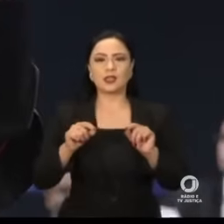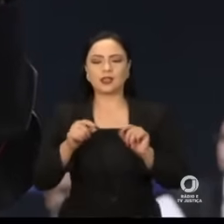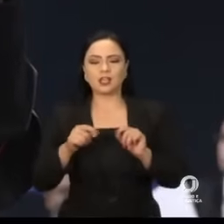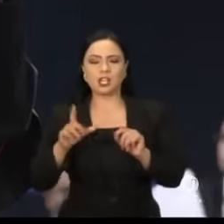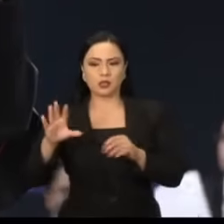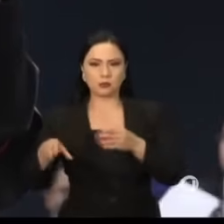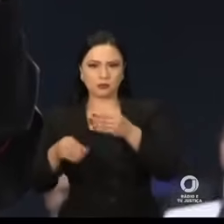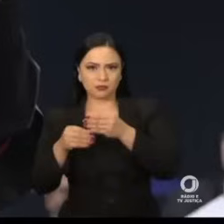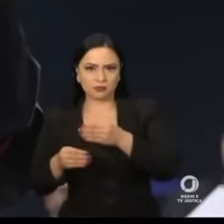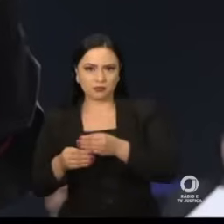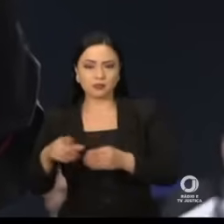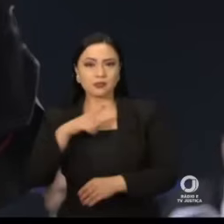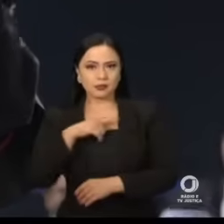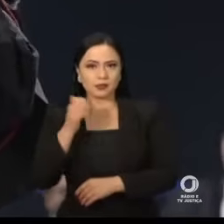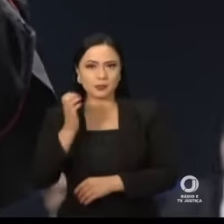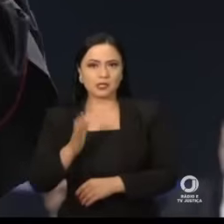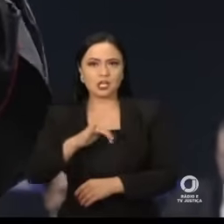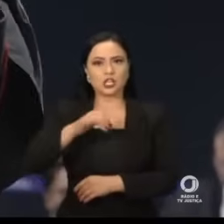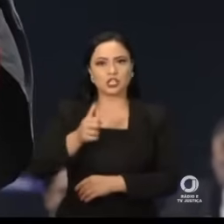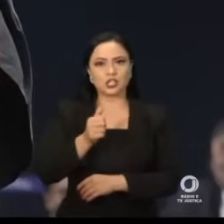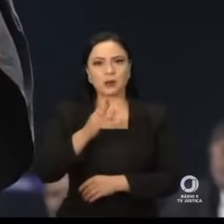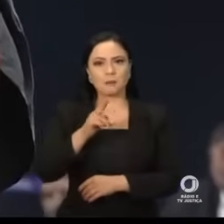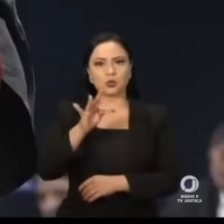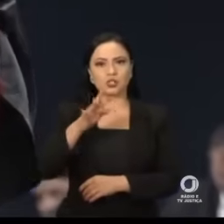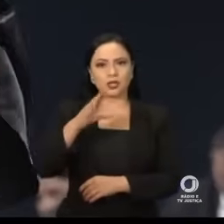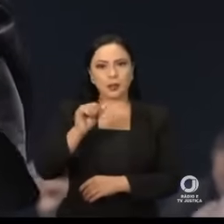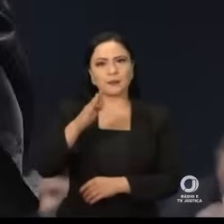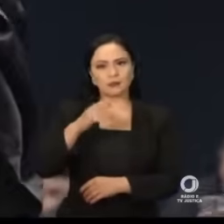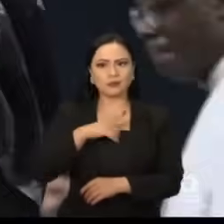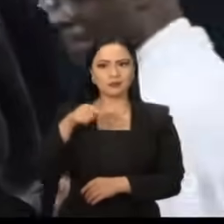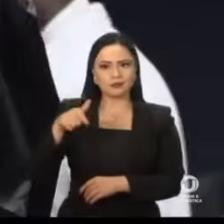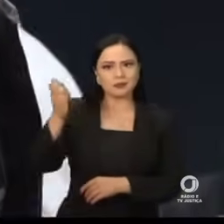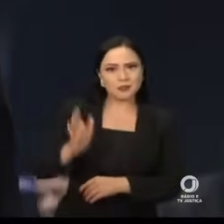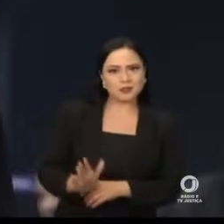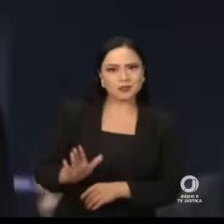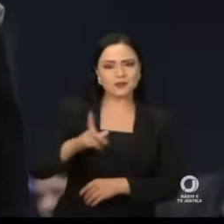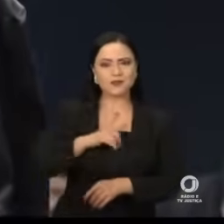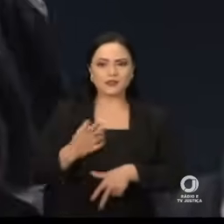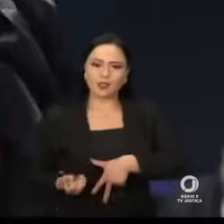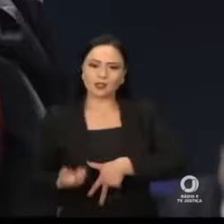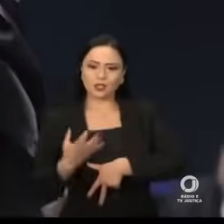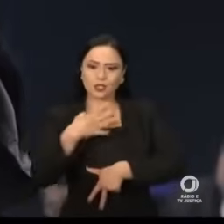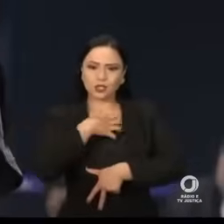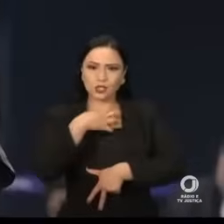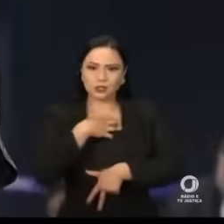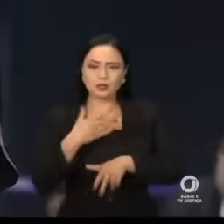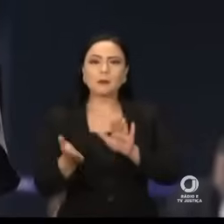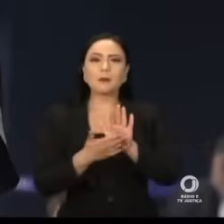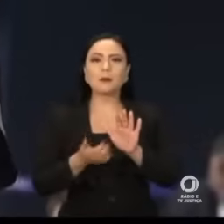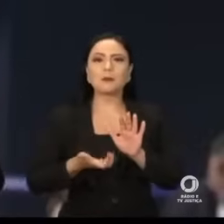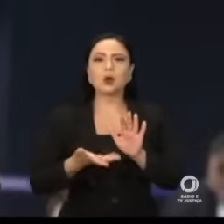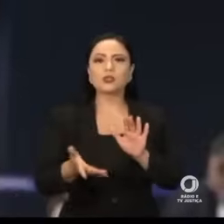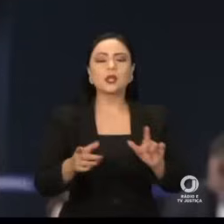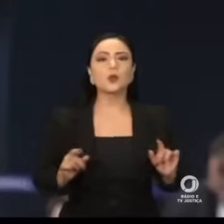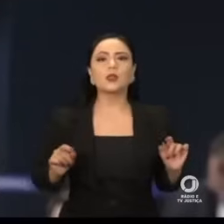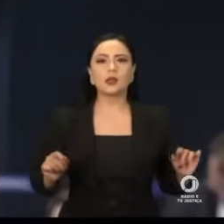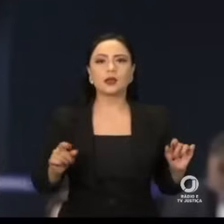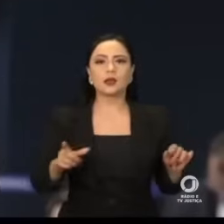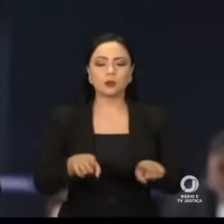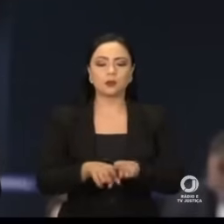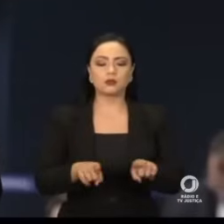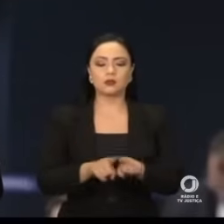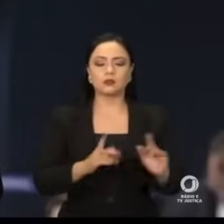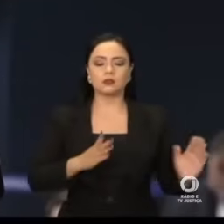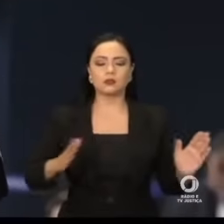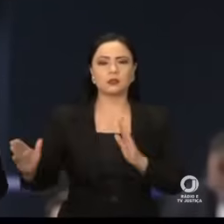Brasil. A delação, da forma como está sendo proposto nas alegações finais do